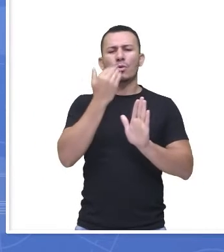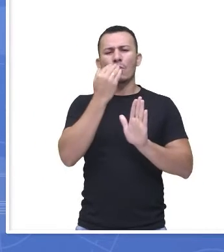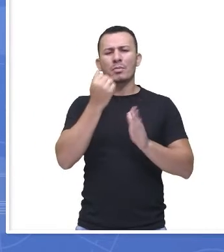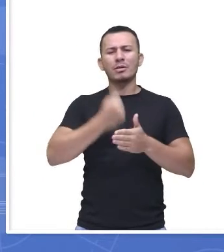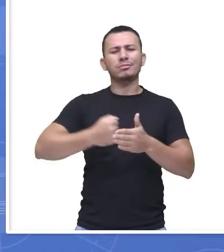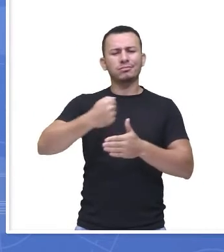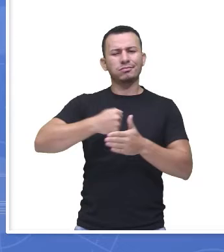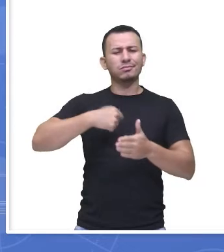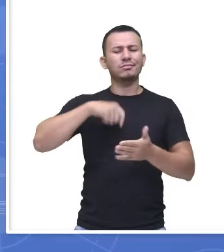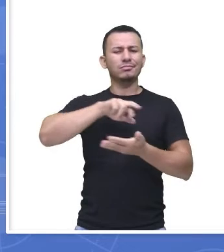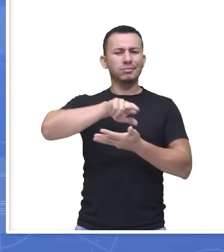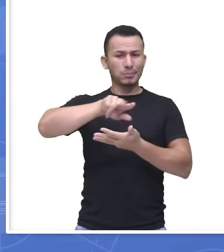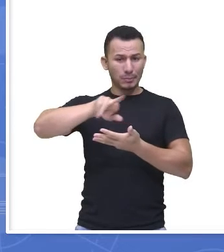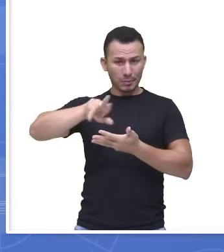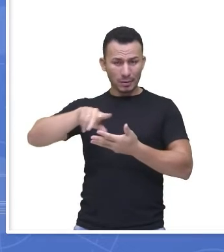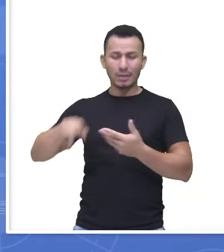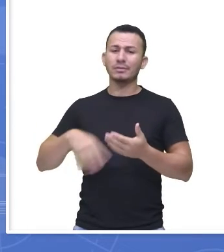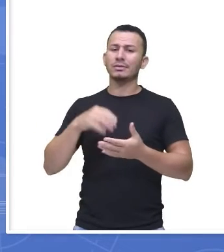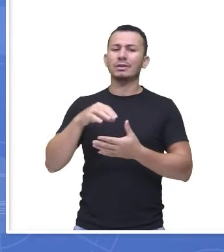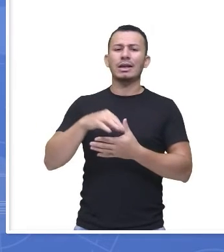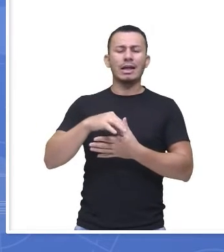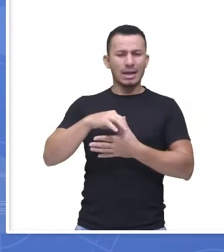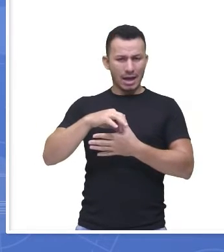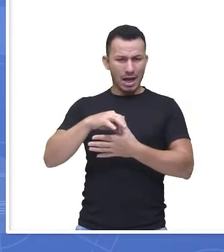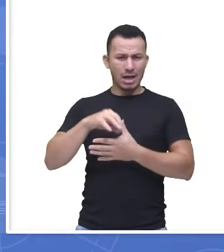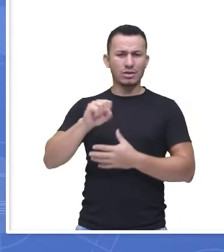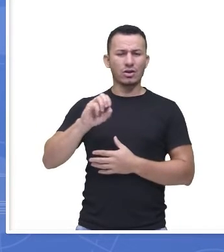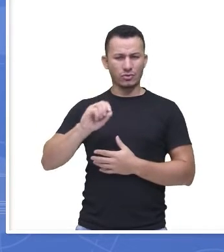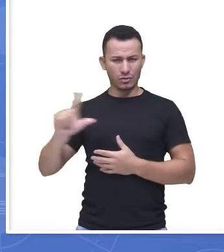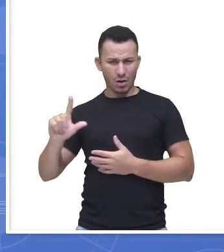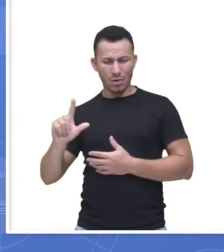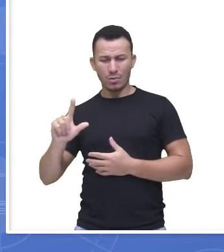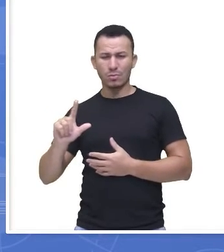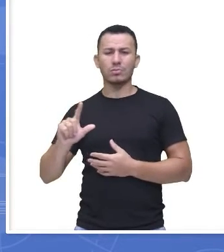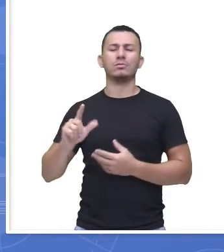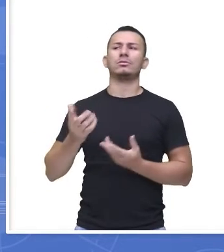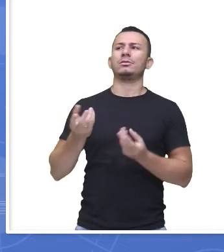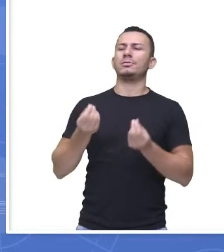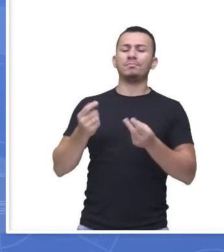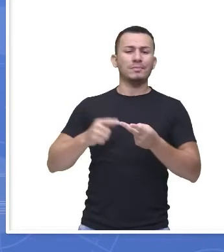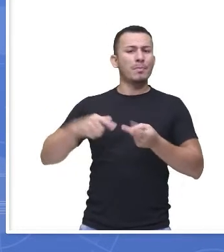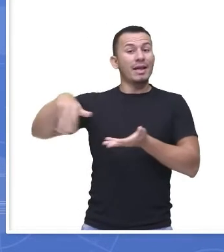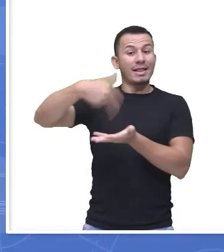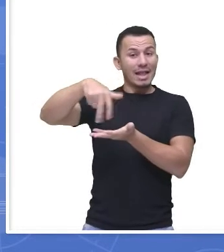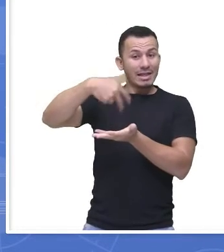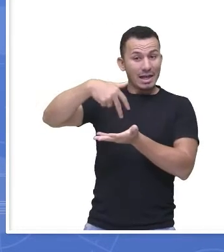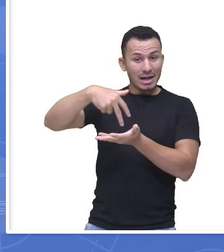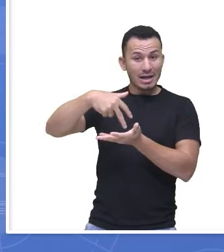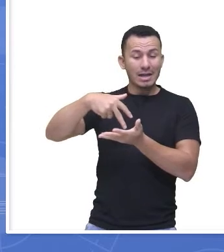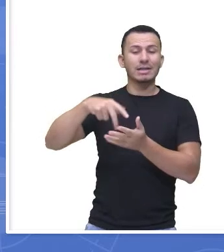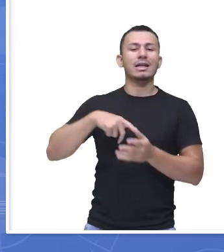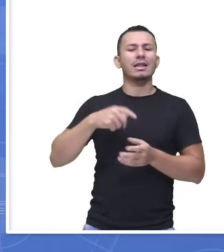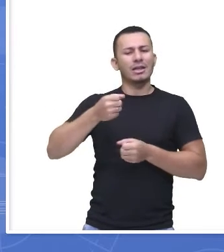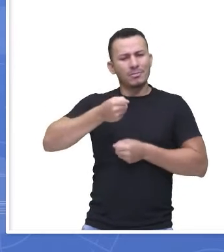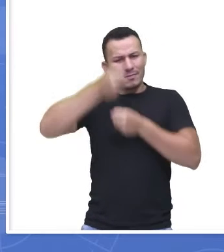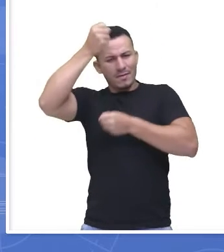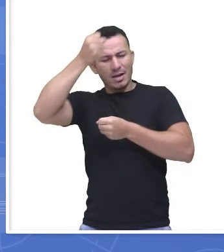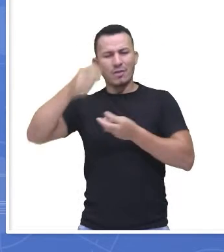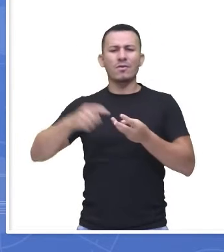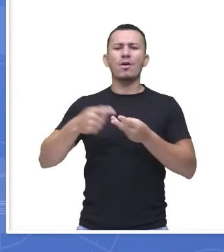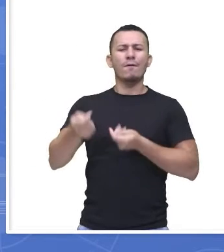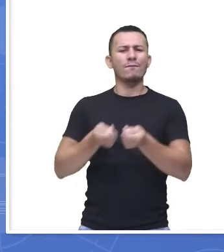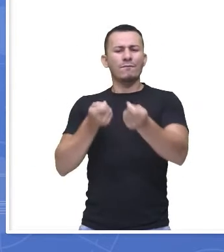aí carne de sol, nós temos aí na parte da dança, o frevo, o forró,